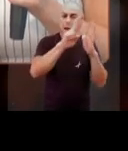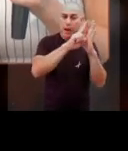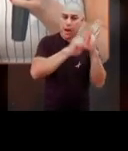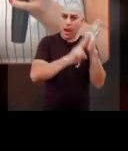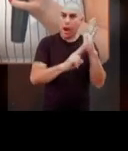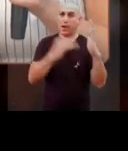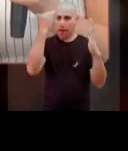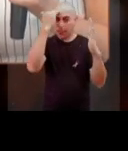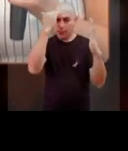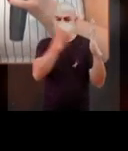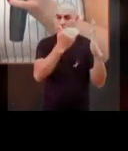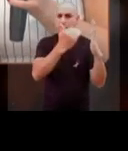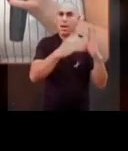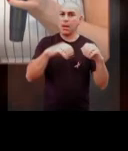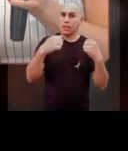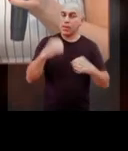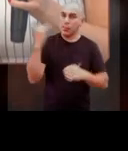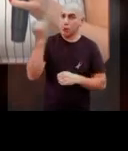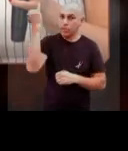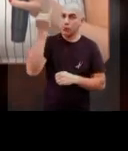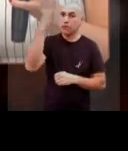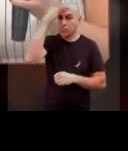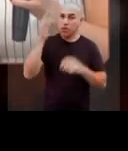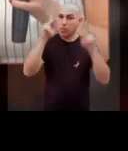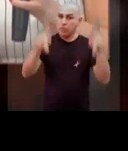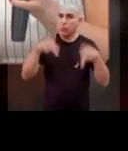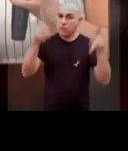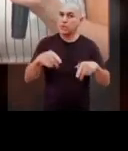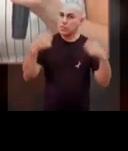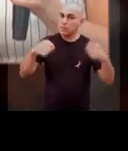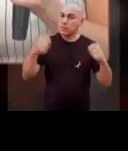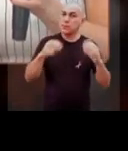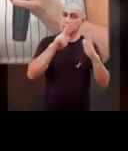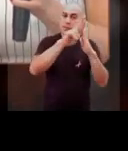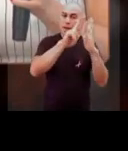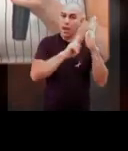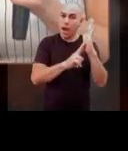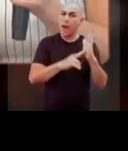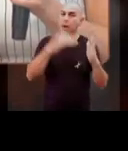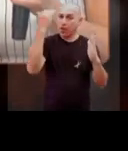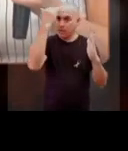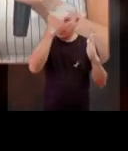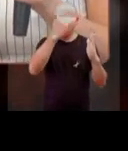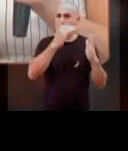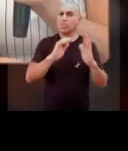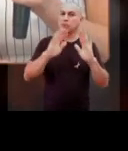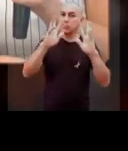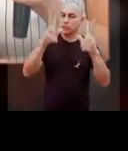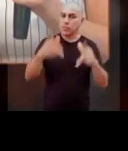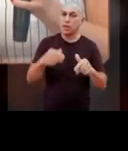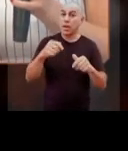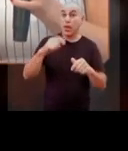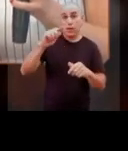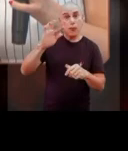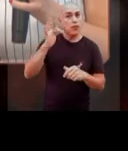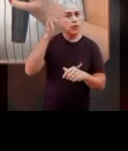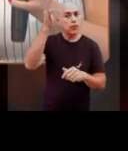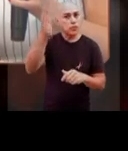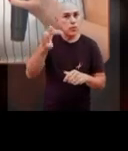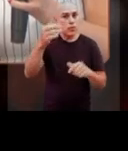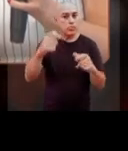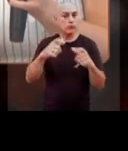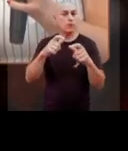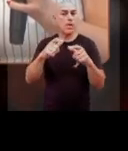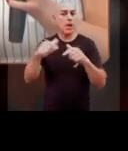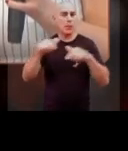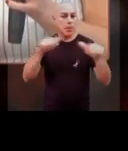para garantir isso. E a população também precisa seguir essas regras, desde que tudo volte a funcionar de uma forma